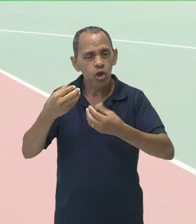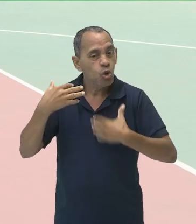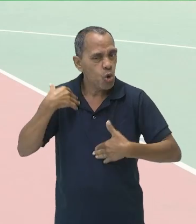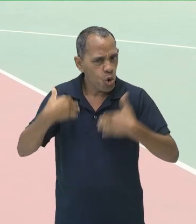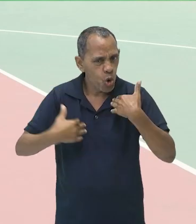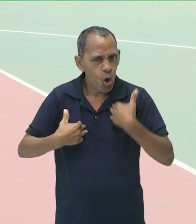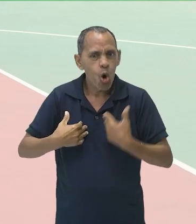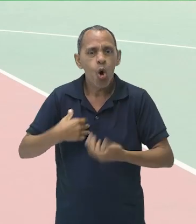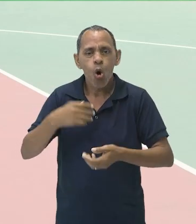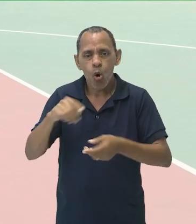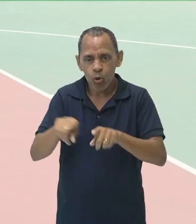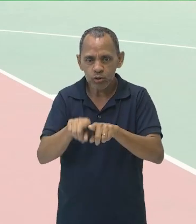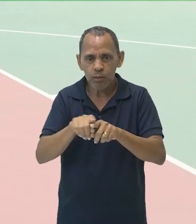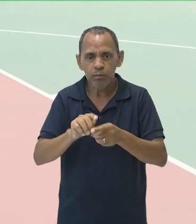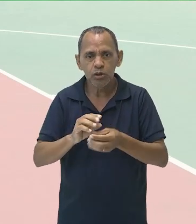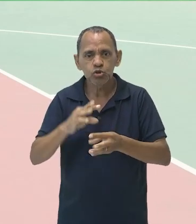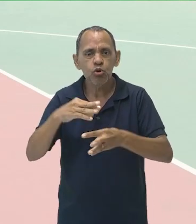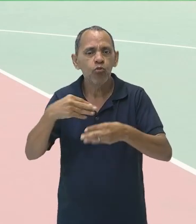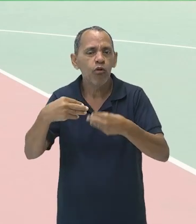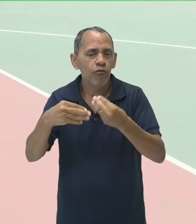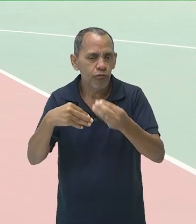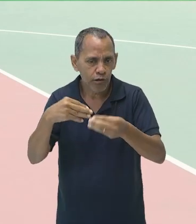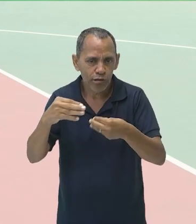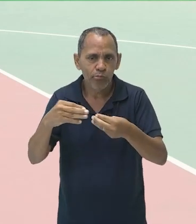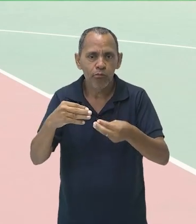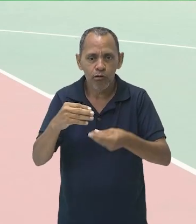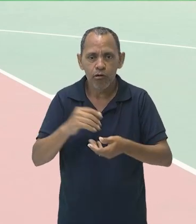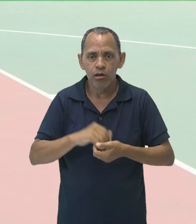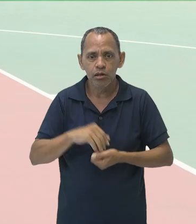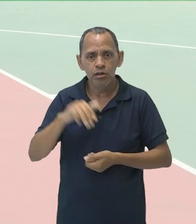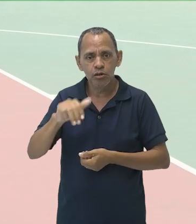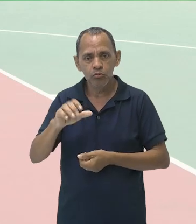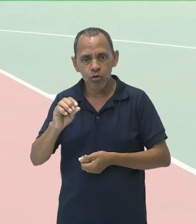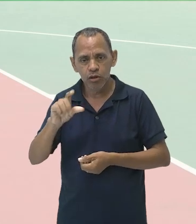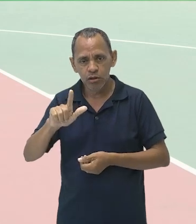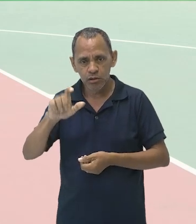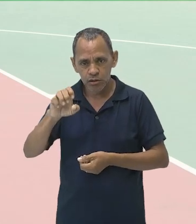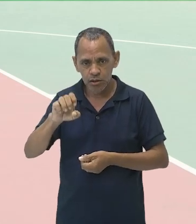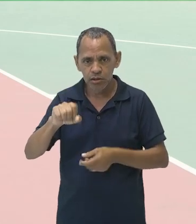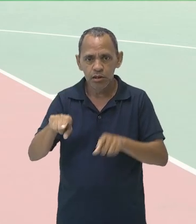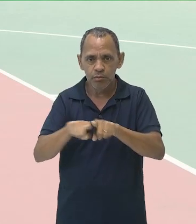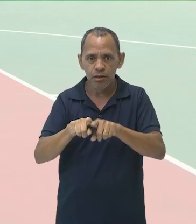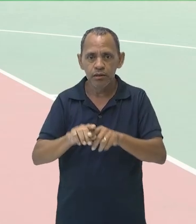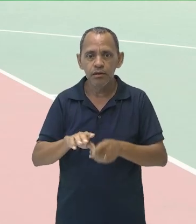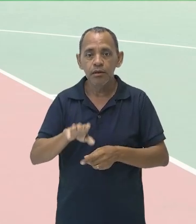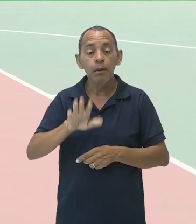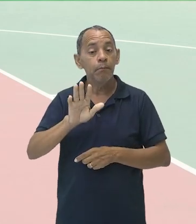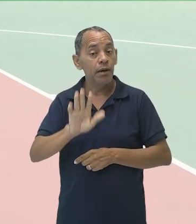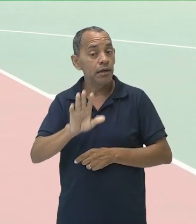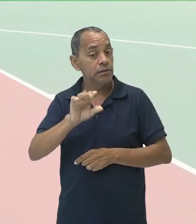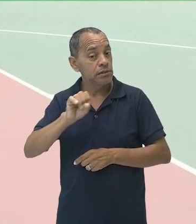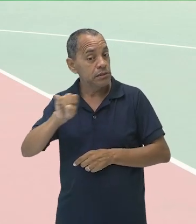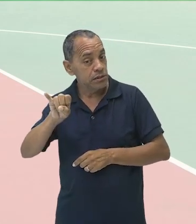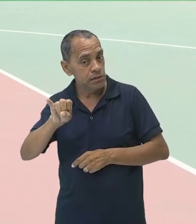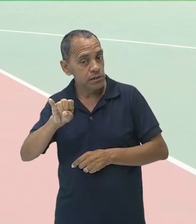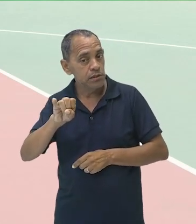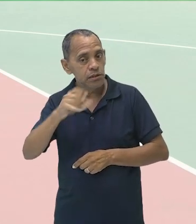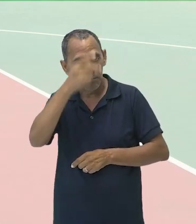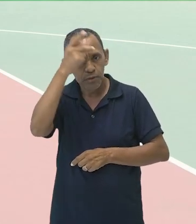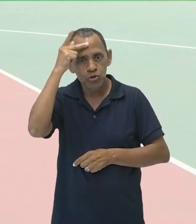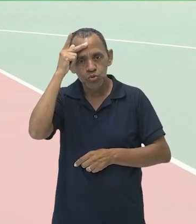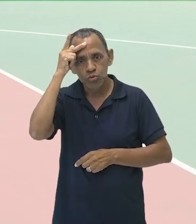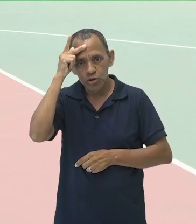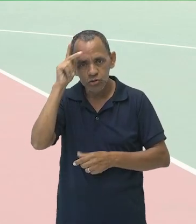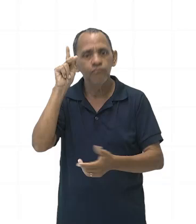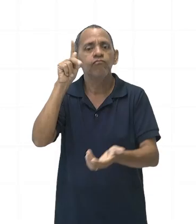esses procedimentos que devem ser realizados. Mas e aí? E se a pessoa realmente desmaiou? O que eu